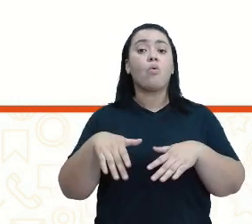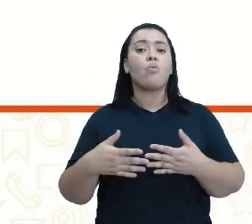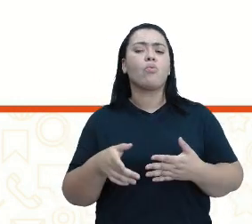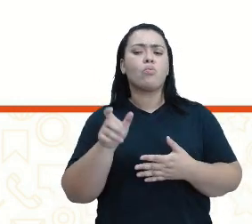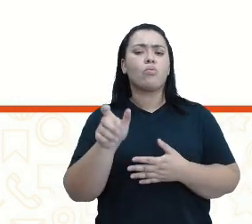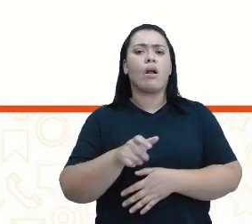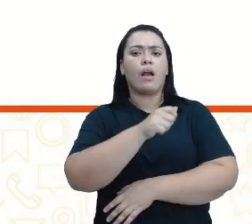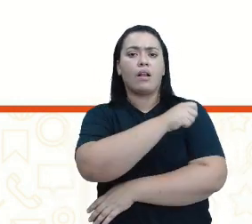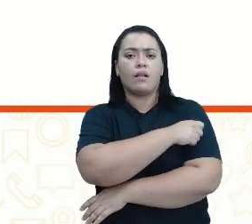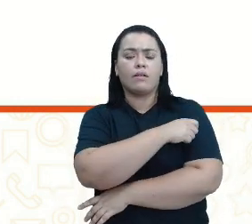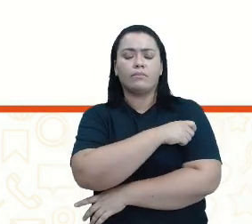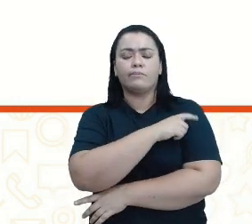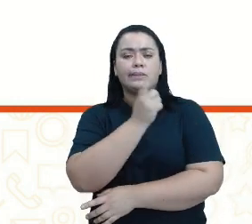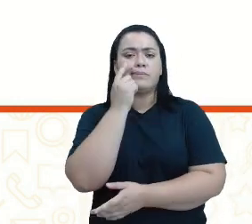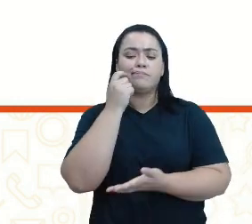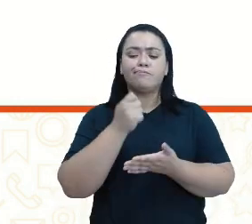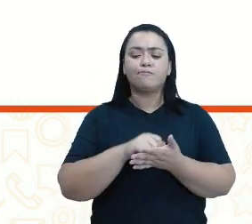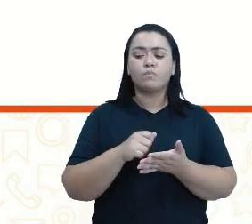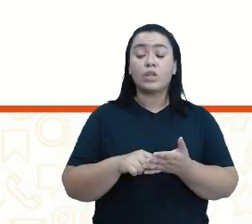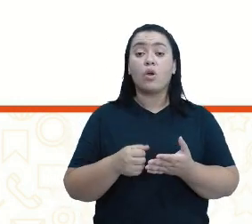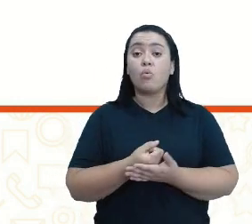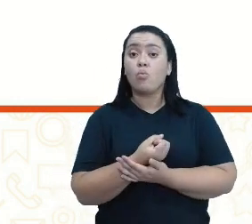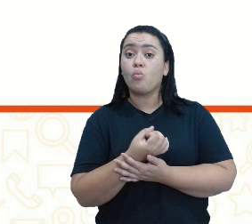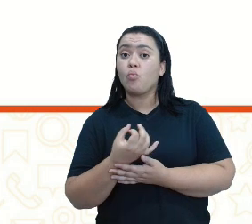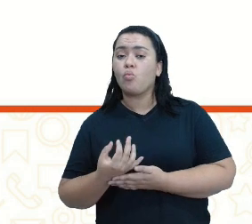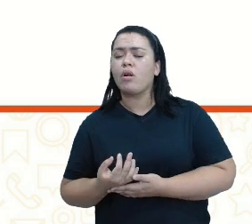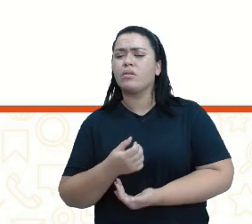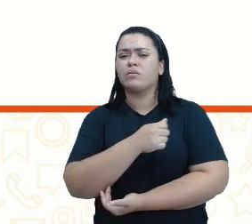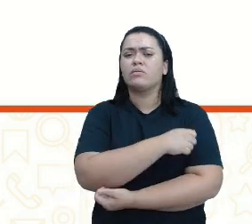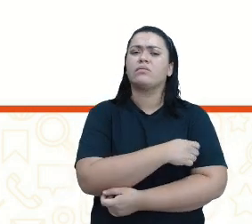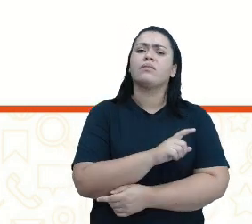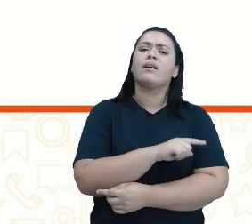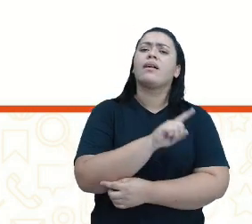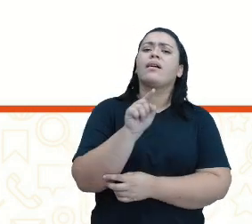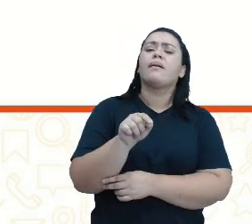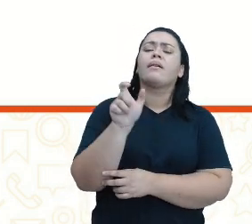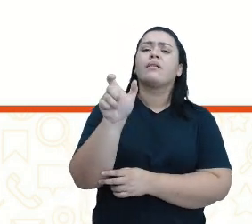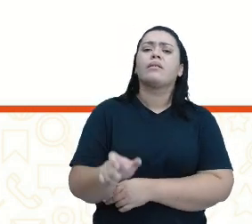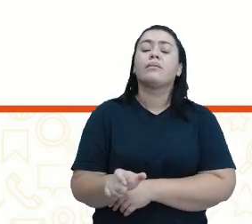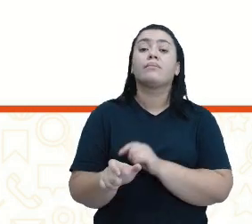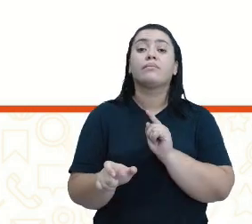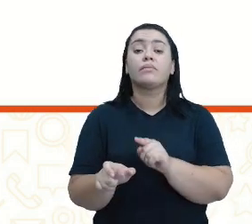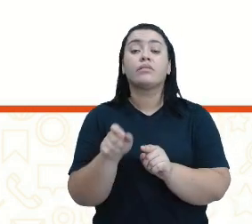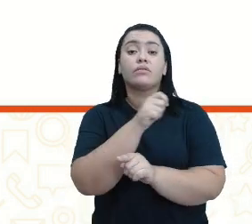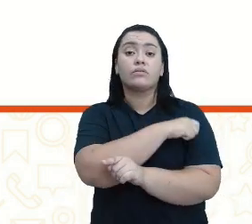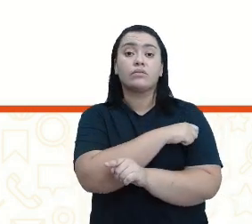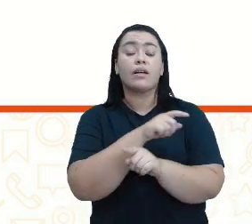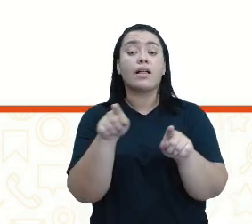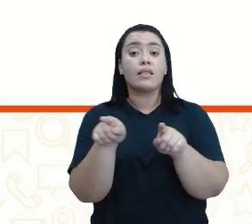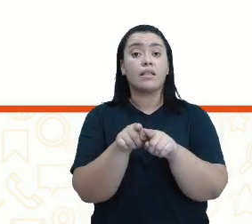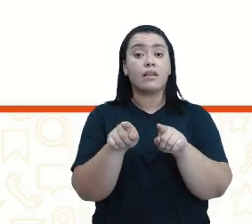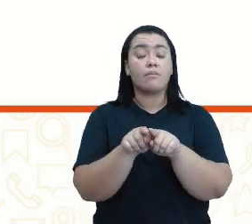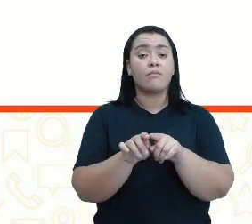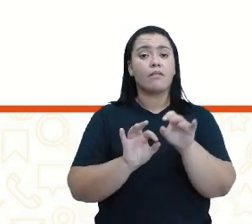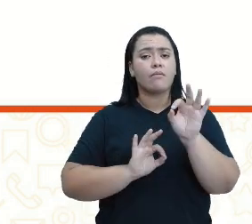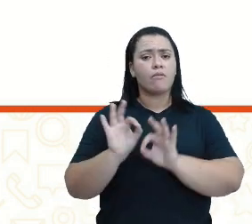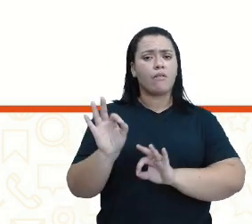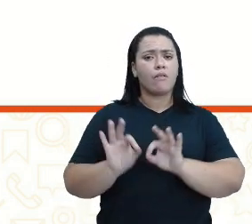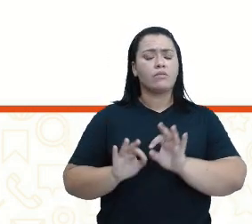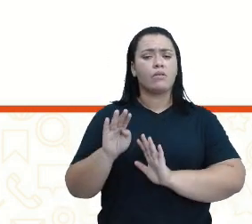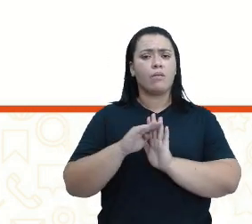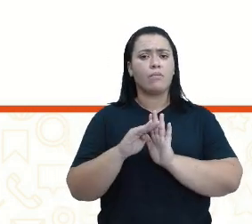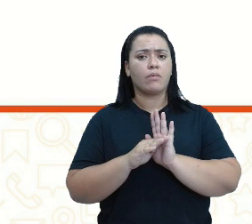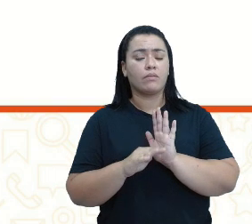estudante, vai fazer o levantamento de quantos estudantes, quem são esses estudantes, ele vai elaborar um plano, ele